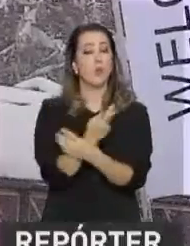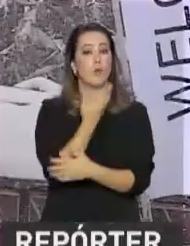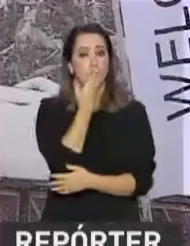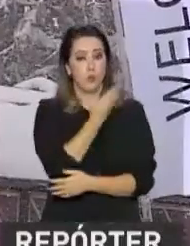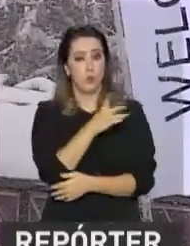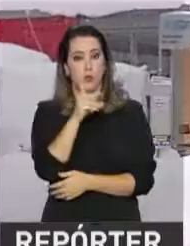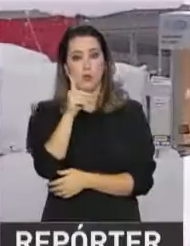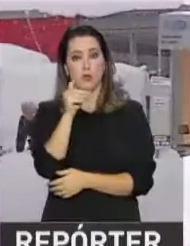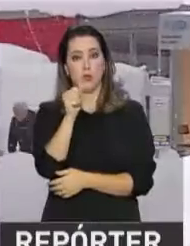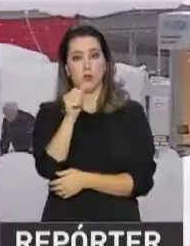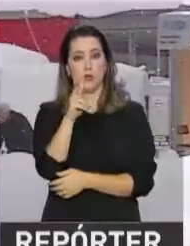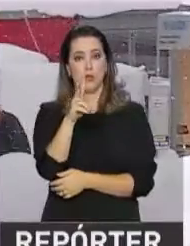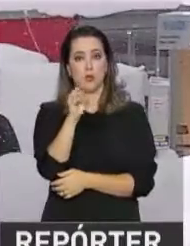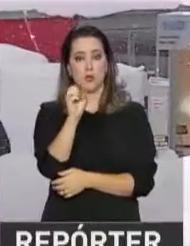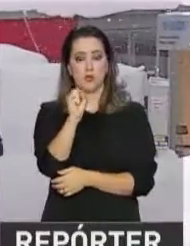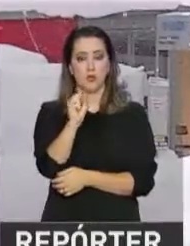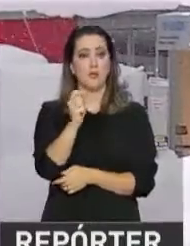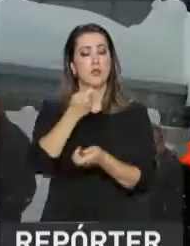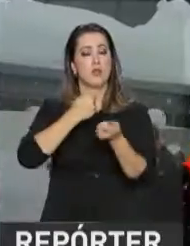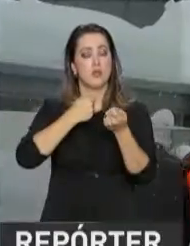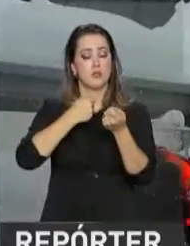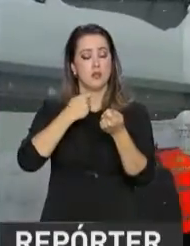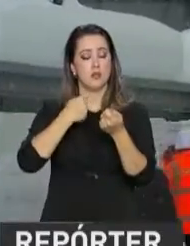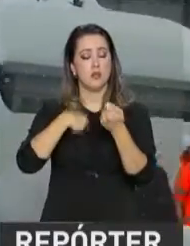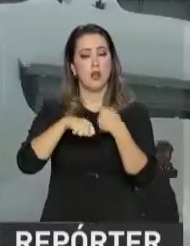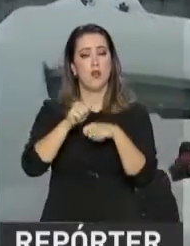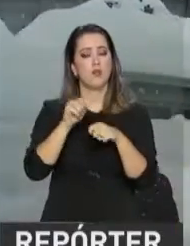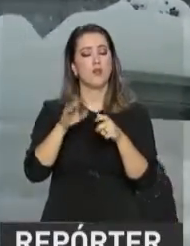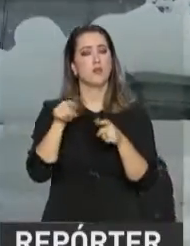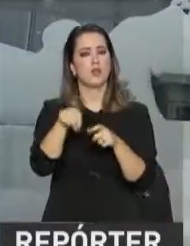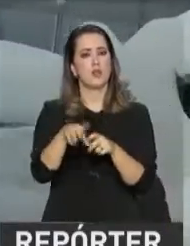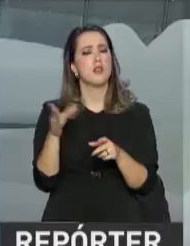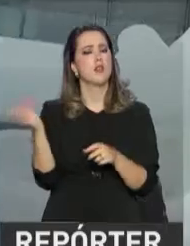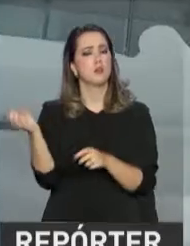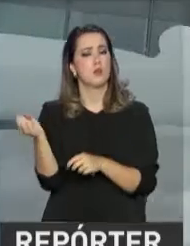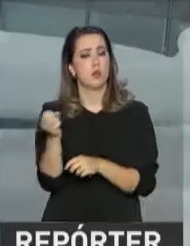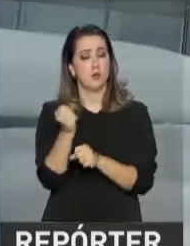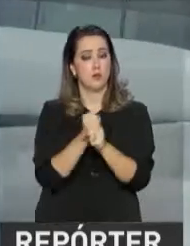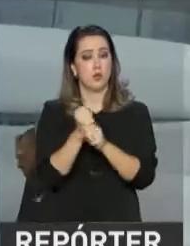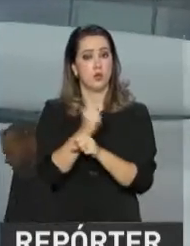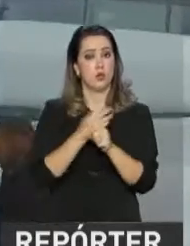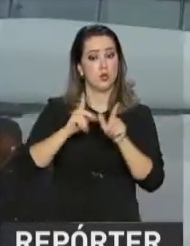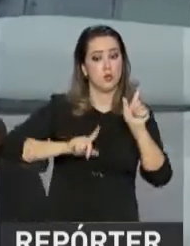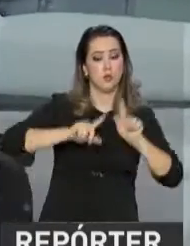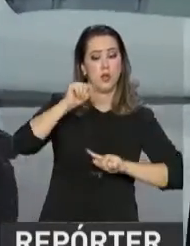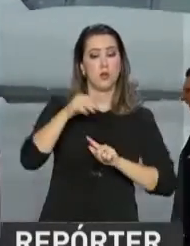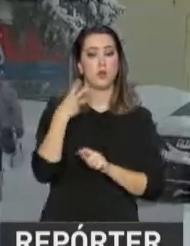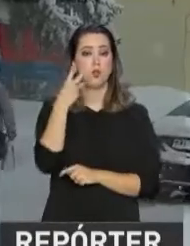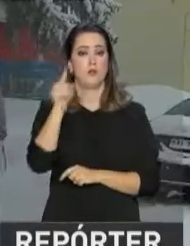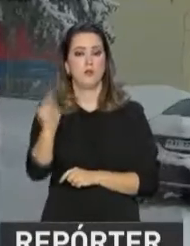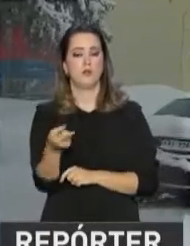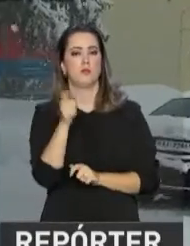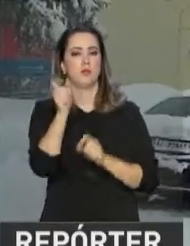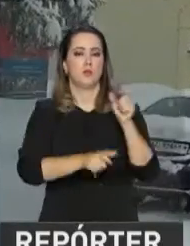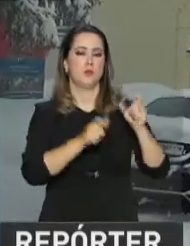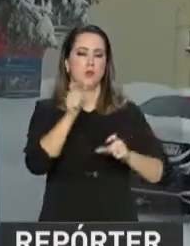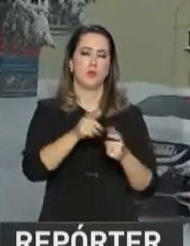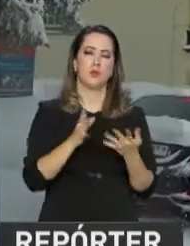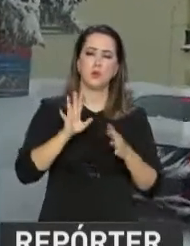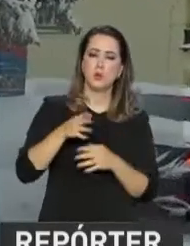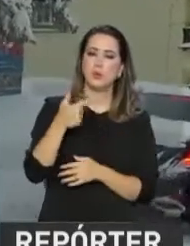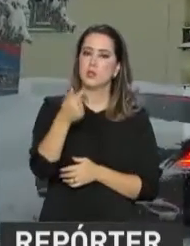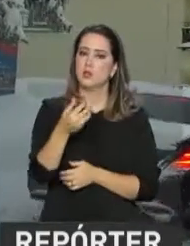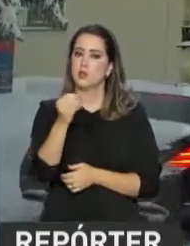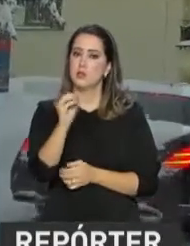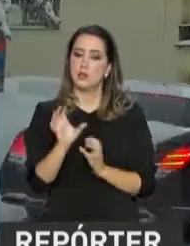todos os anos e nessa edição deve ter participação recorde são esperados três mil convidados e cerca de 70